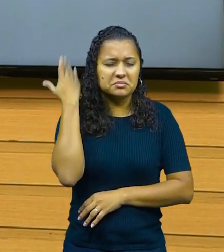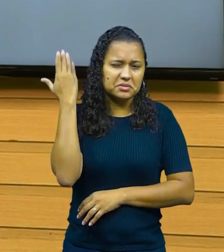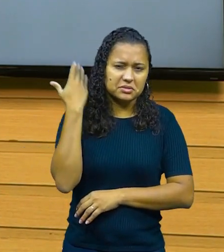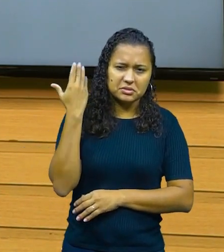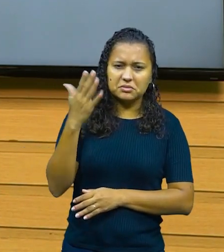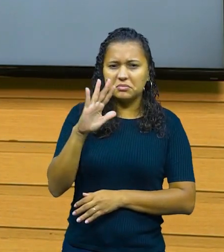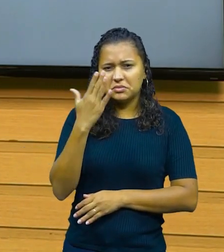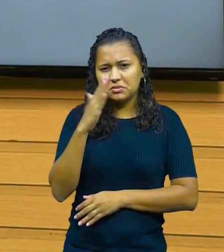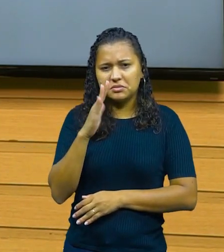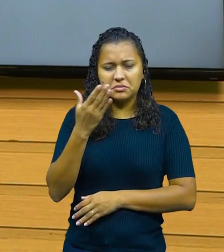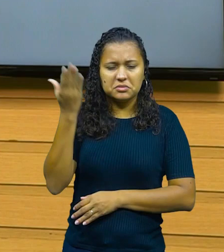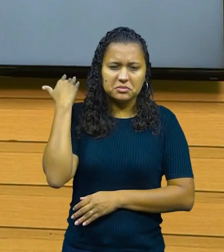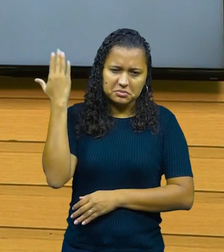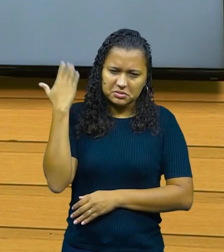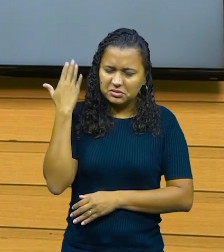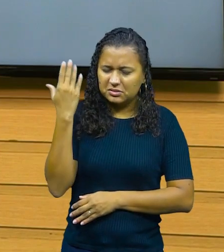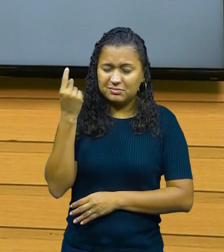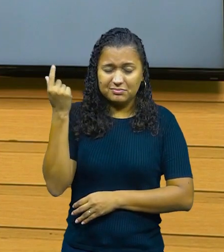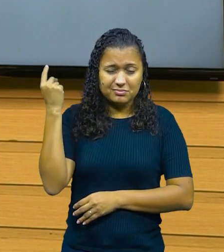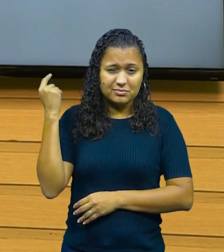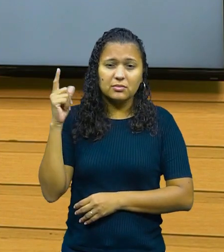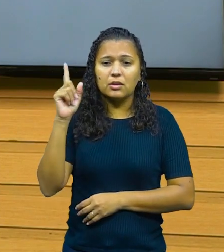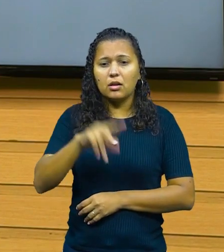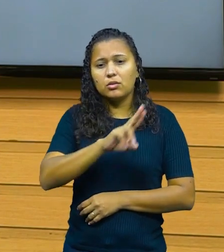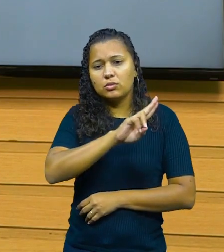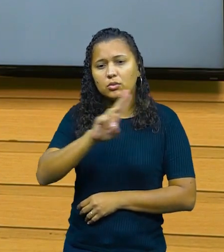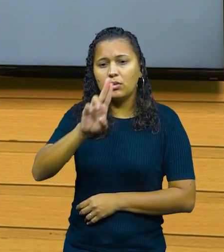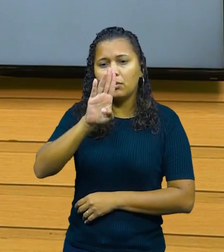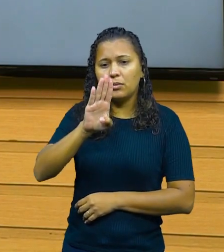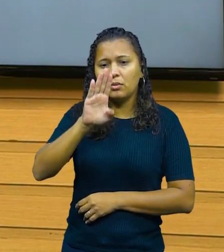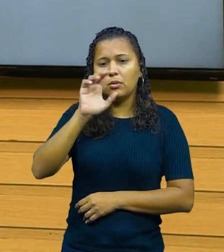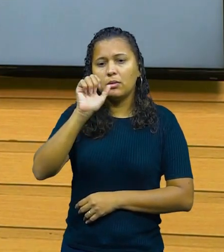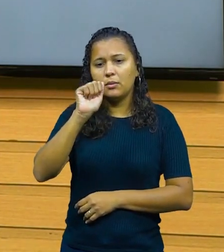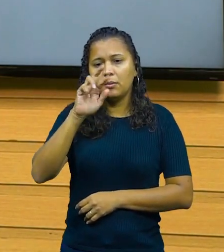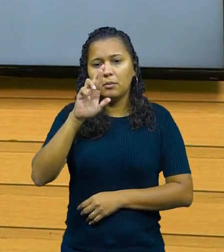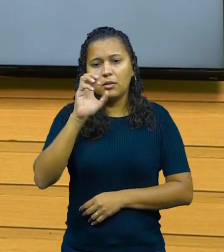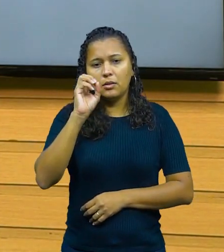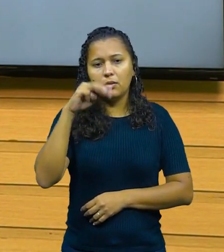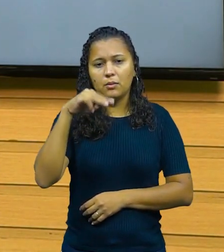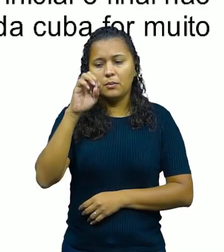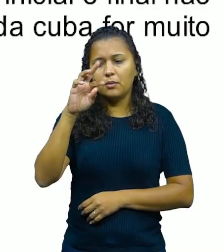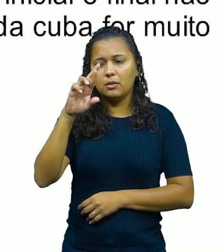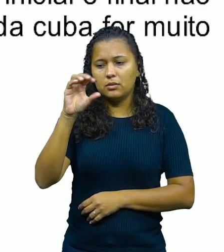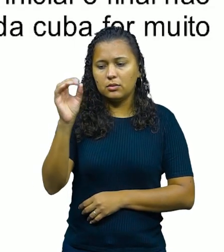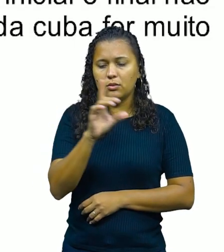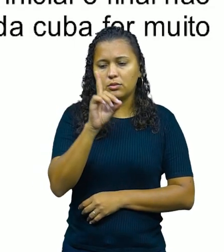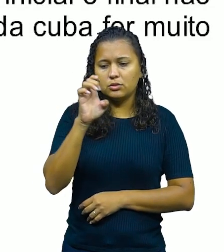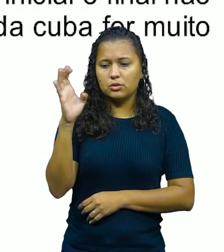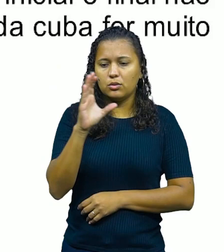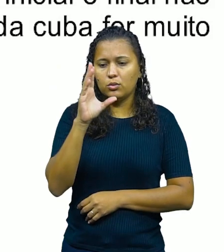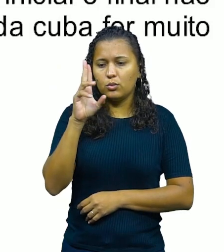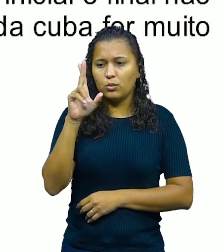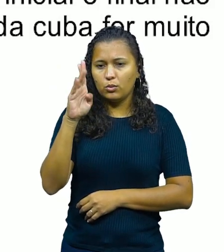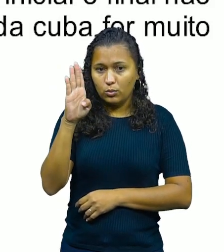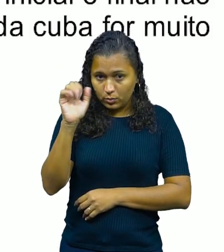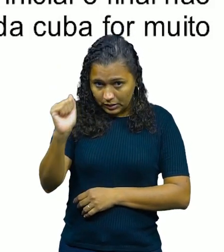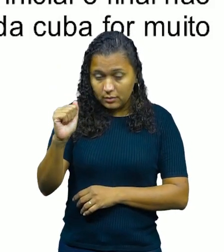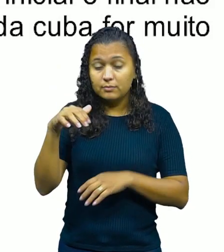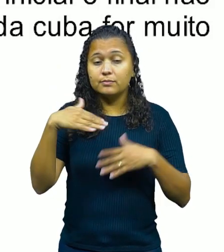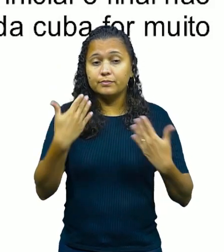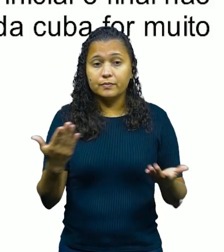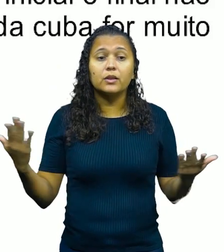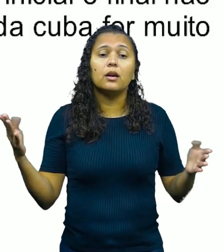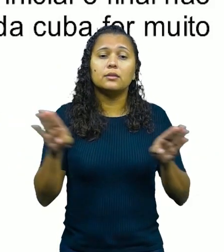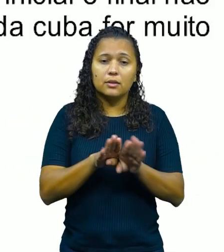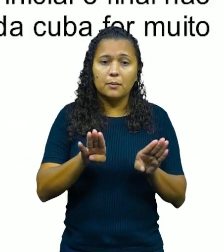experimentos acerca de medição de pressão. Ele é chamado de barômetro de cuba, tá ok? E aí após o barômetro de cuba